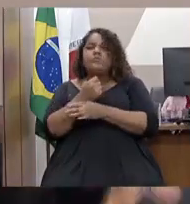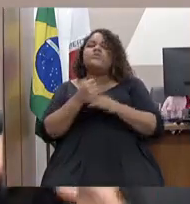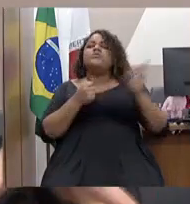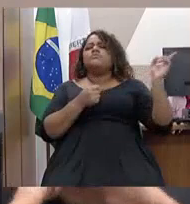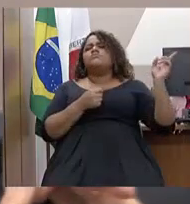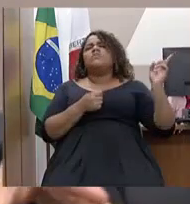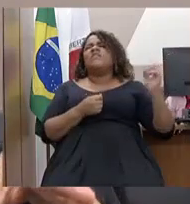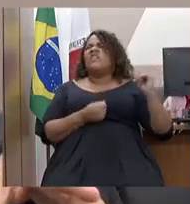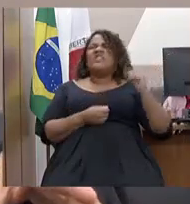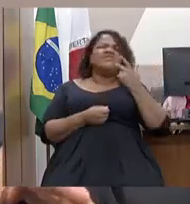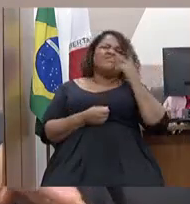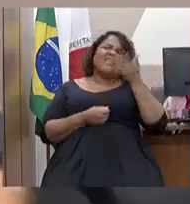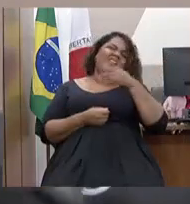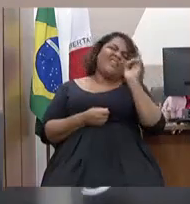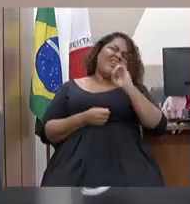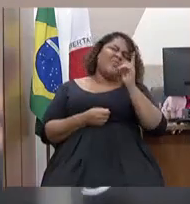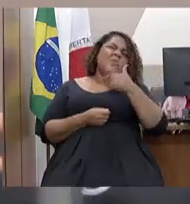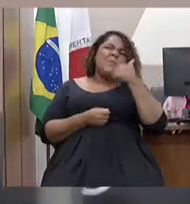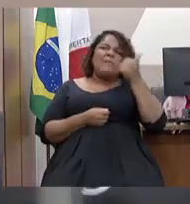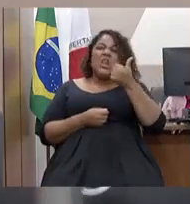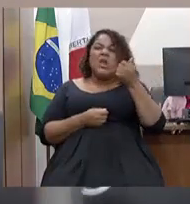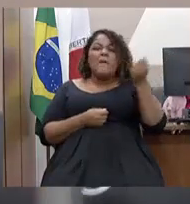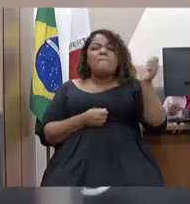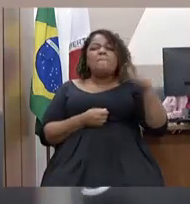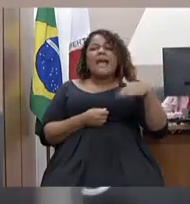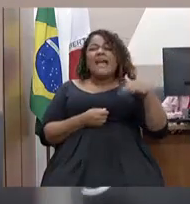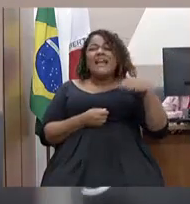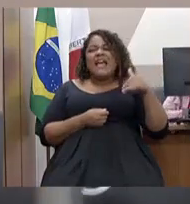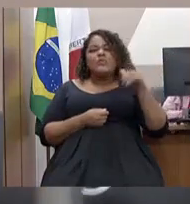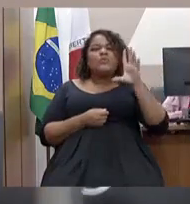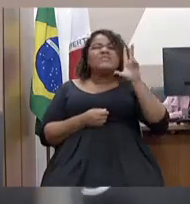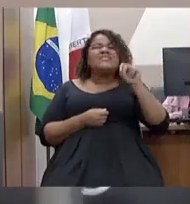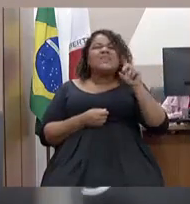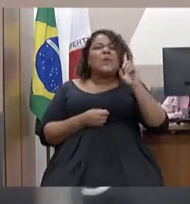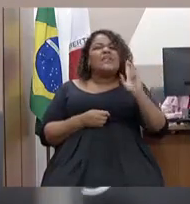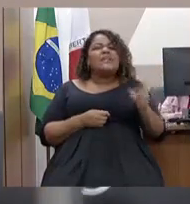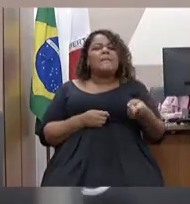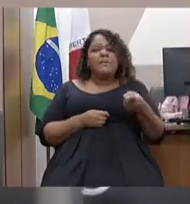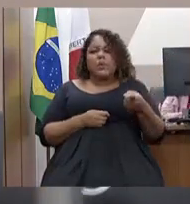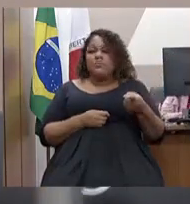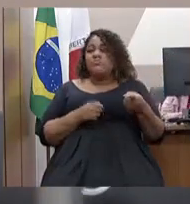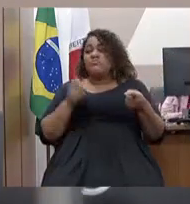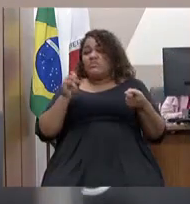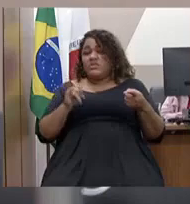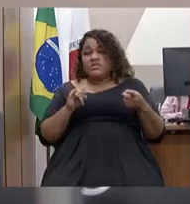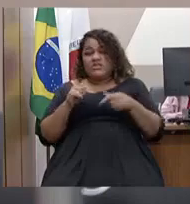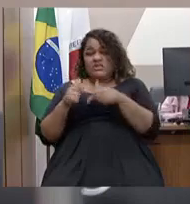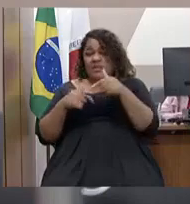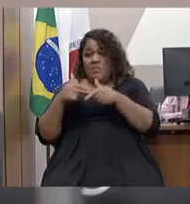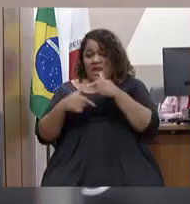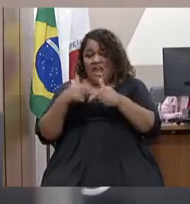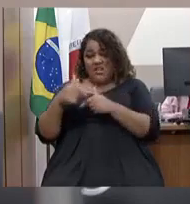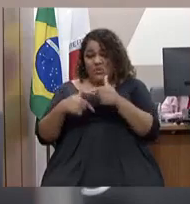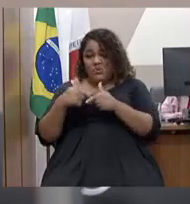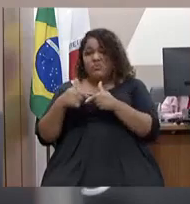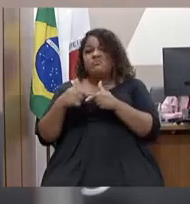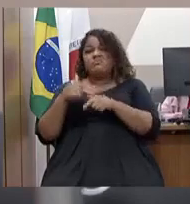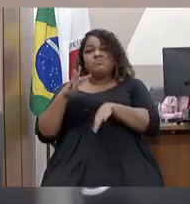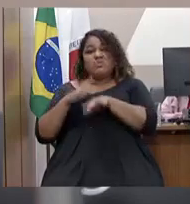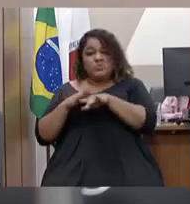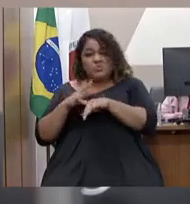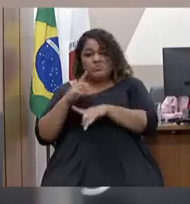de 50 mil dólares lá porque vai fazer a mesma coisa e se machucar o trabalhador a gente joga ele para o INSS e fica por isso mesmo